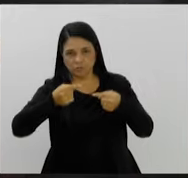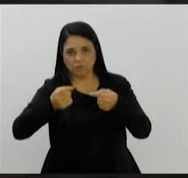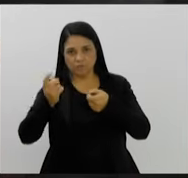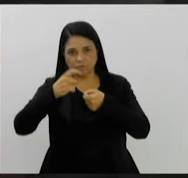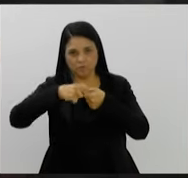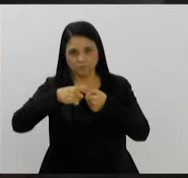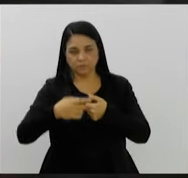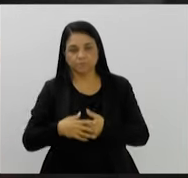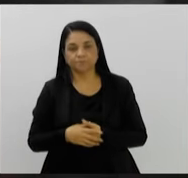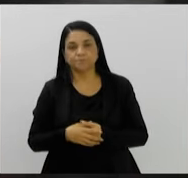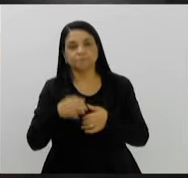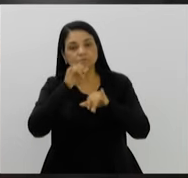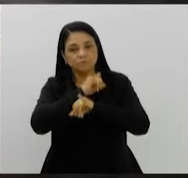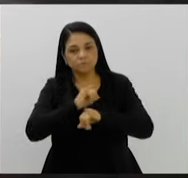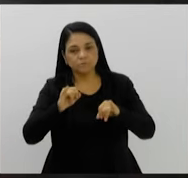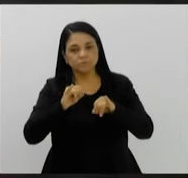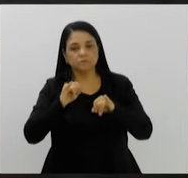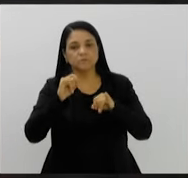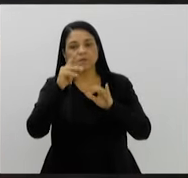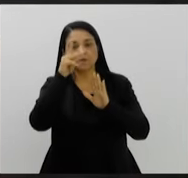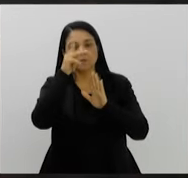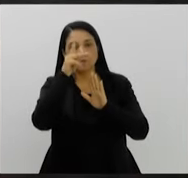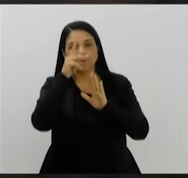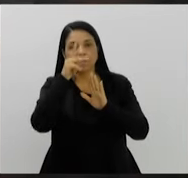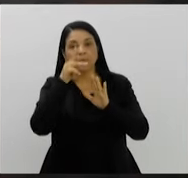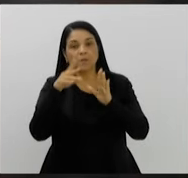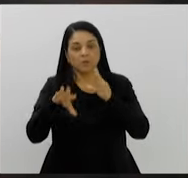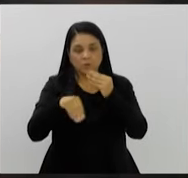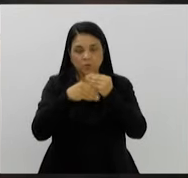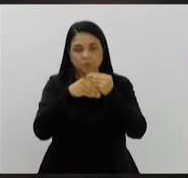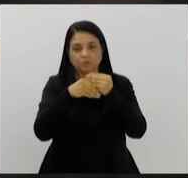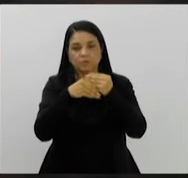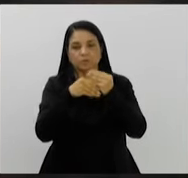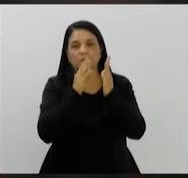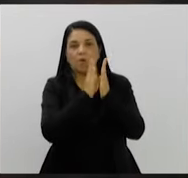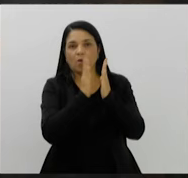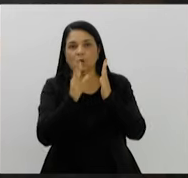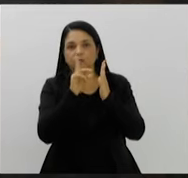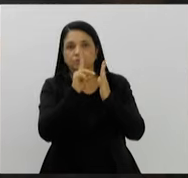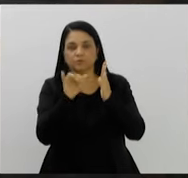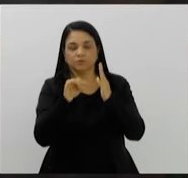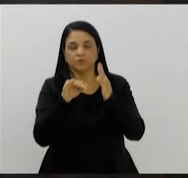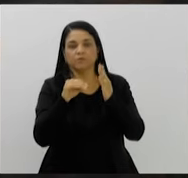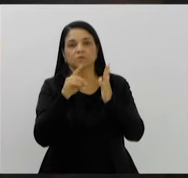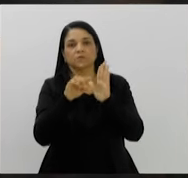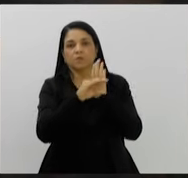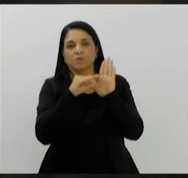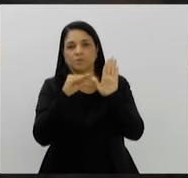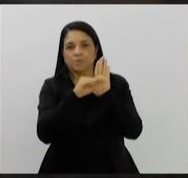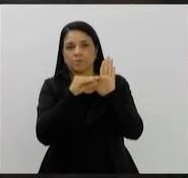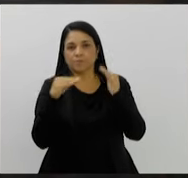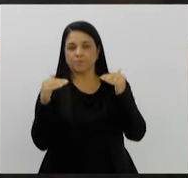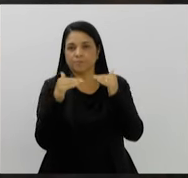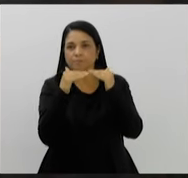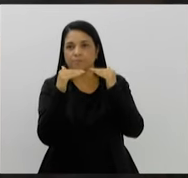discussão anuncio incluidos incluo na ordem do dia de acordo com o parágrafo